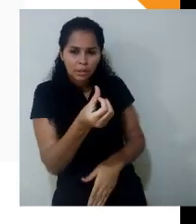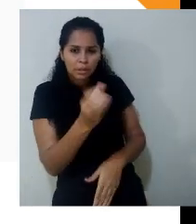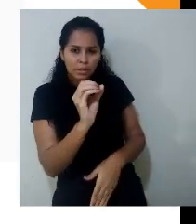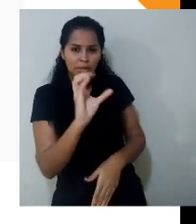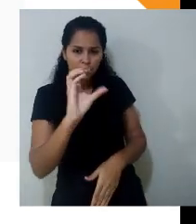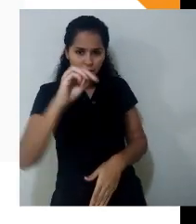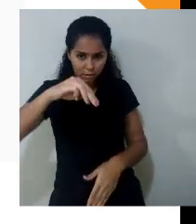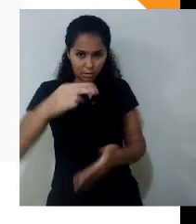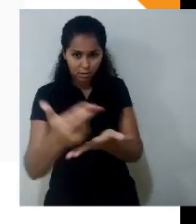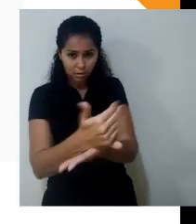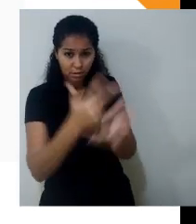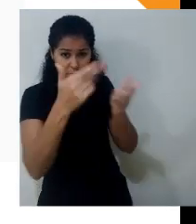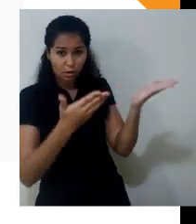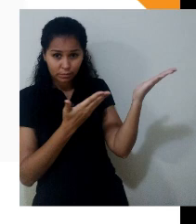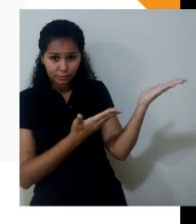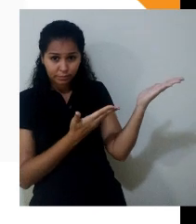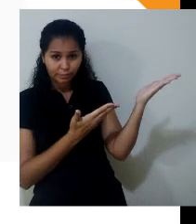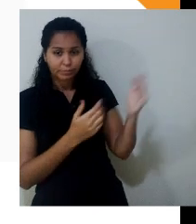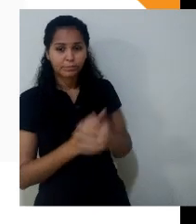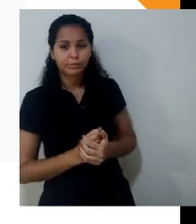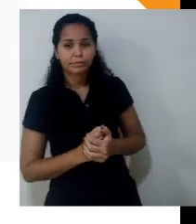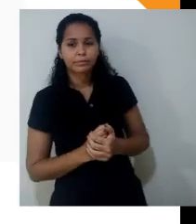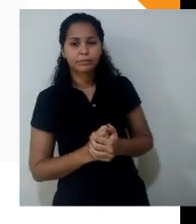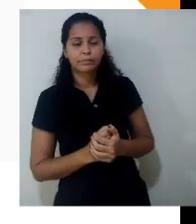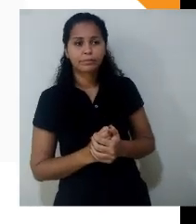Ele fez esse desenho aí que vocês estão vendo, beleza?